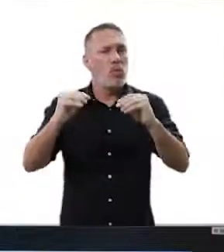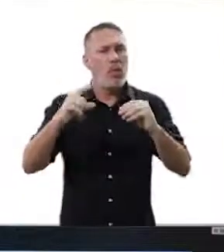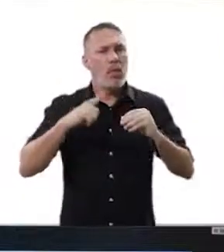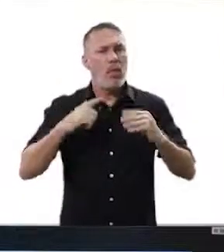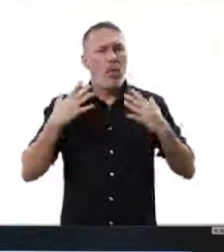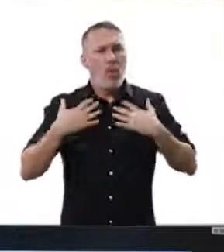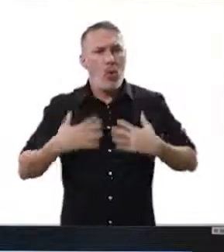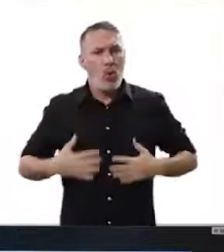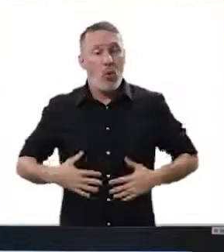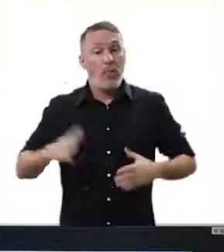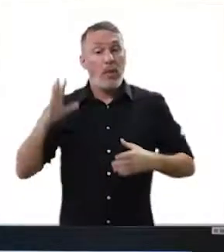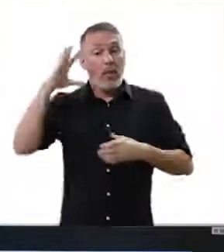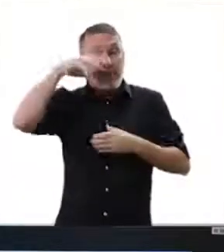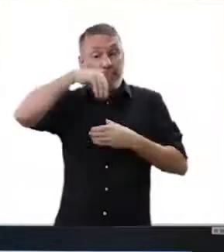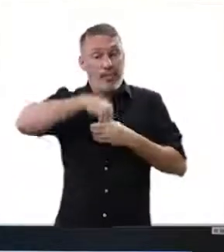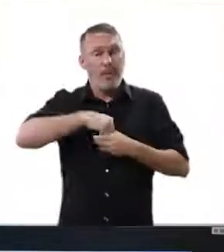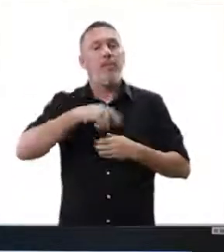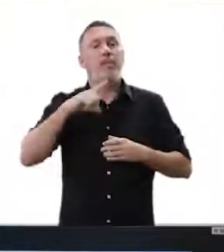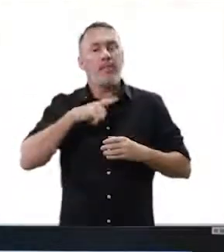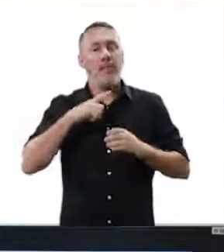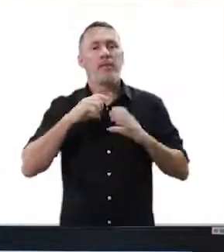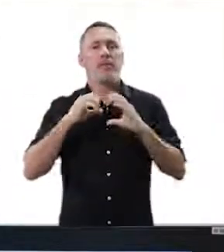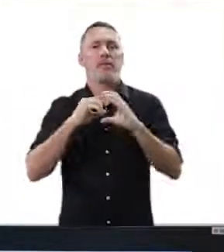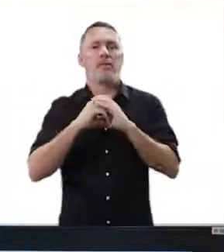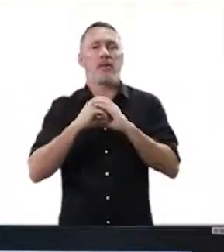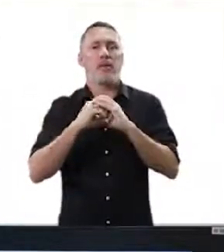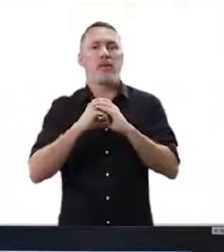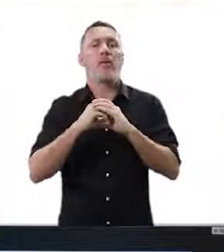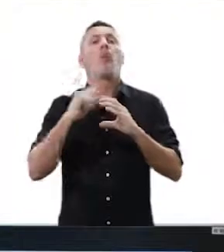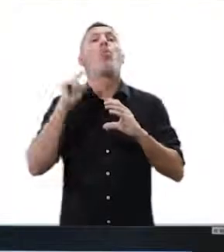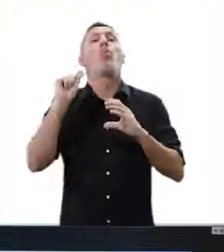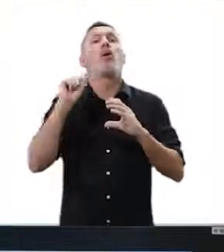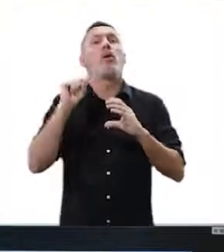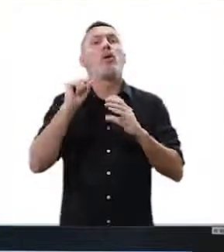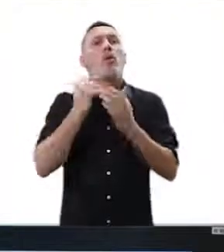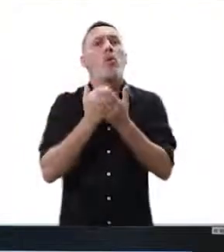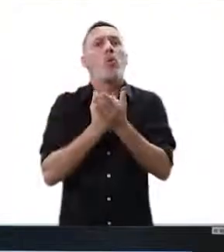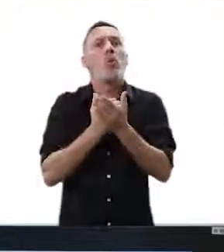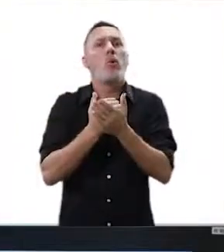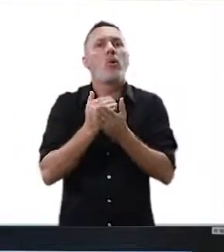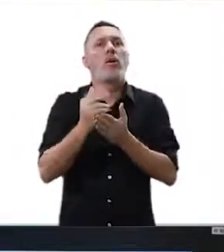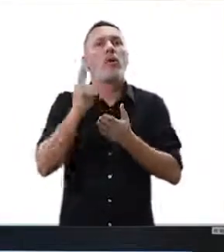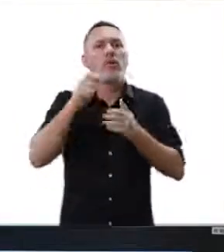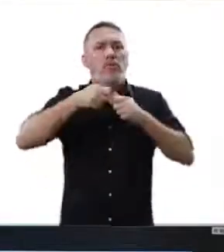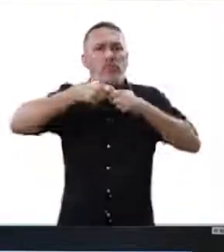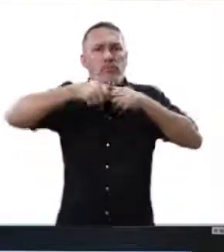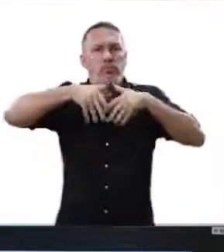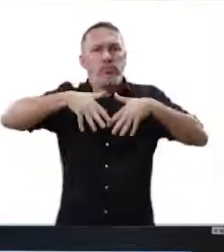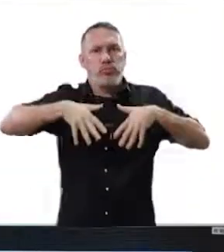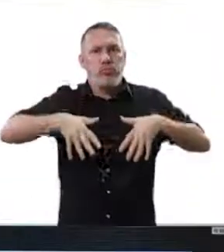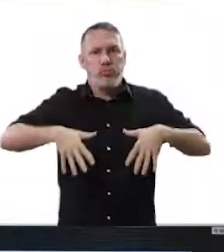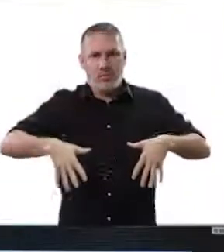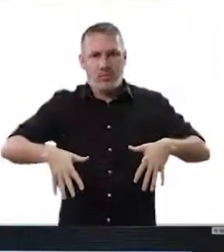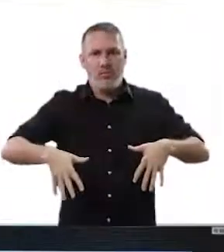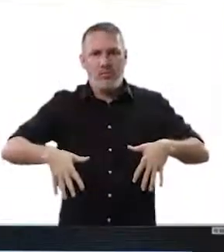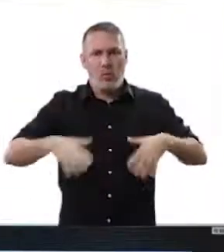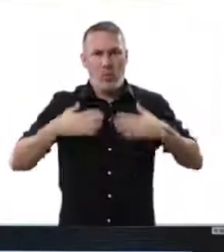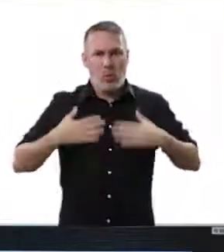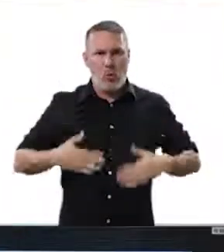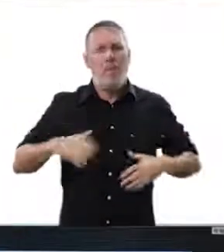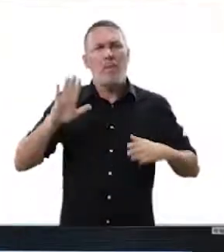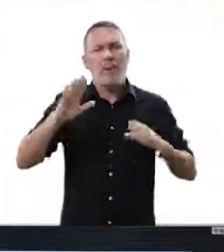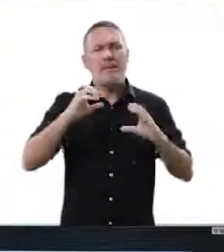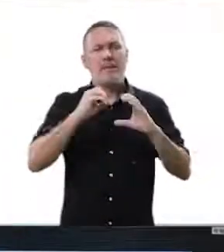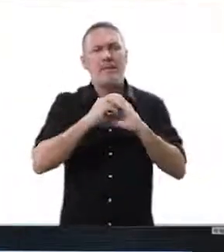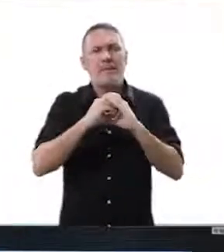também darão origem a todo o restante de um corpo, de um organismo pluricelular. E que células são